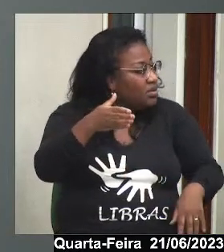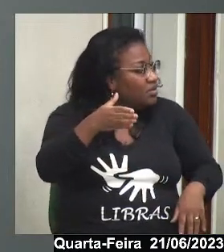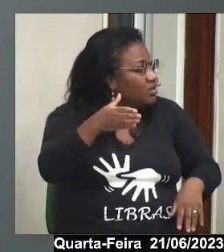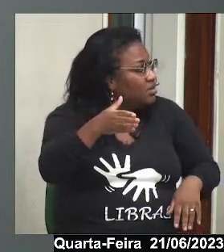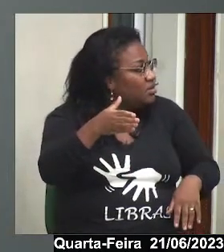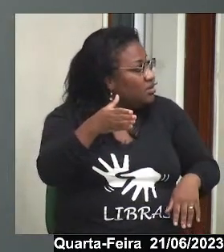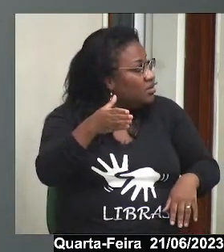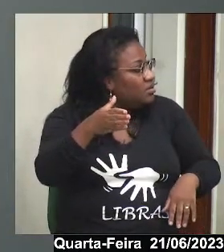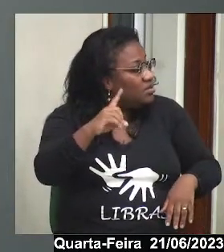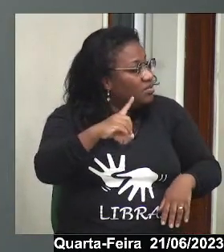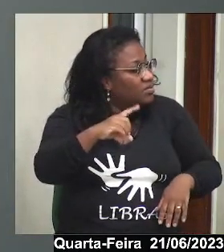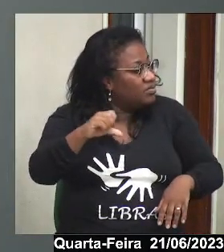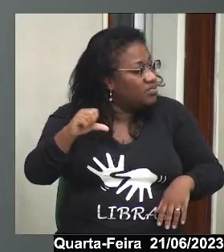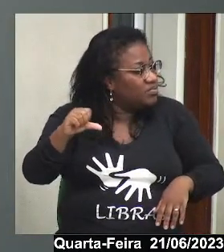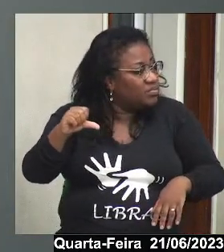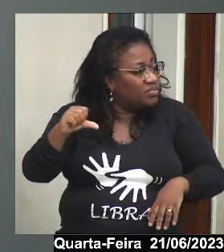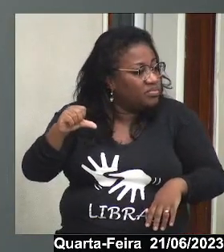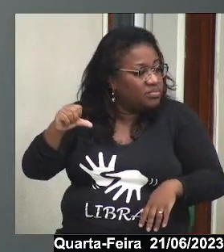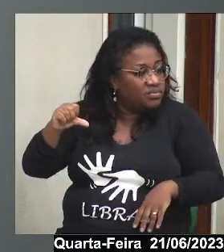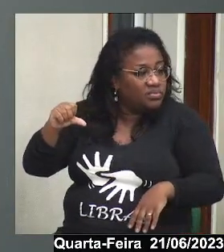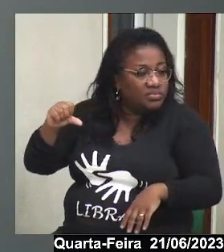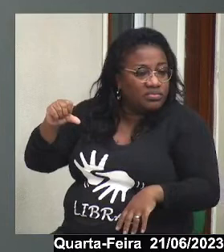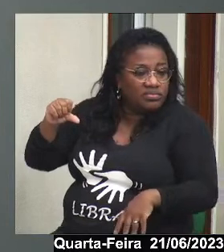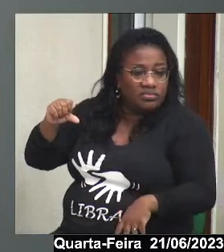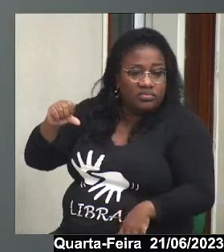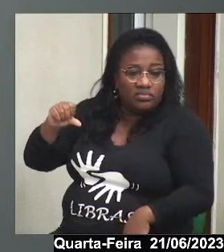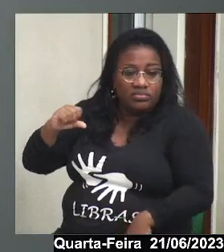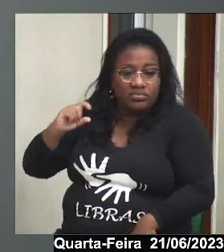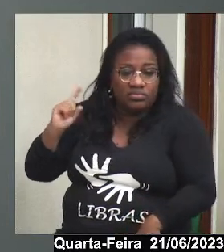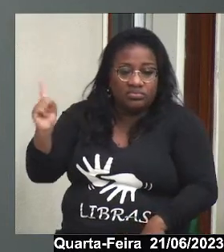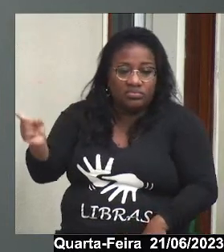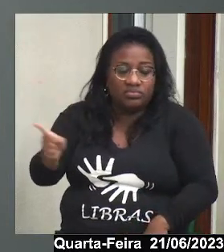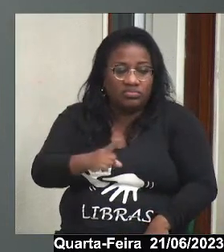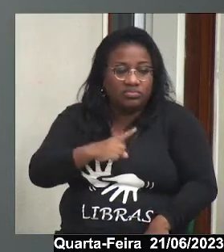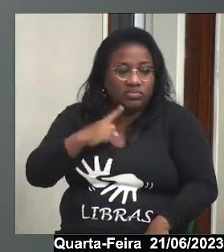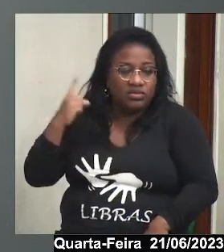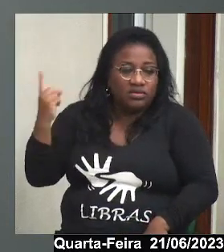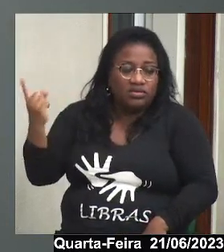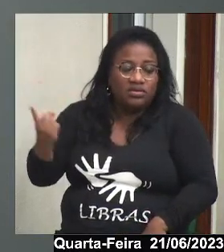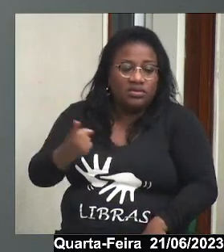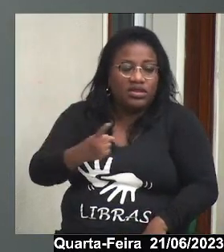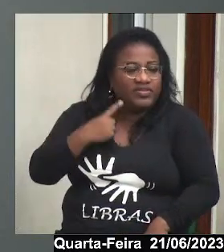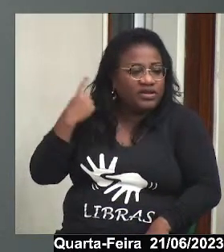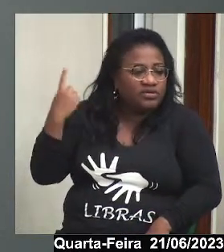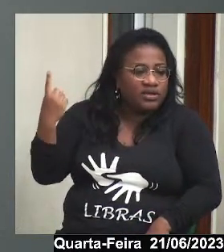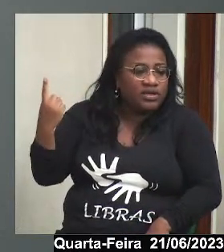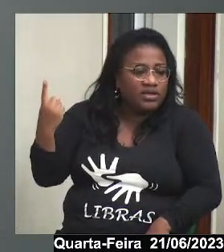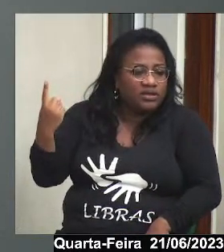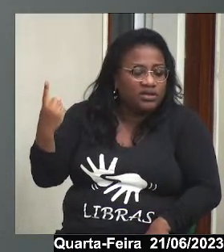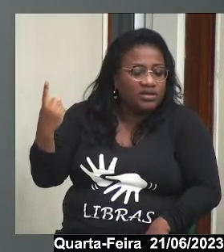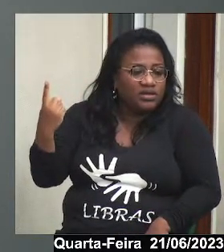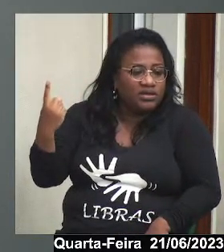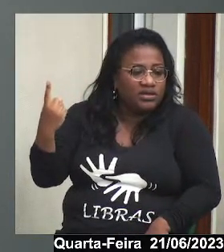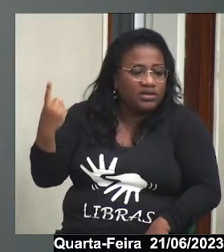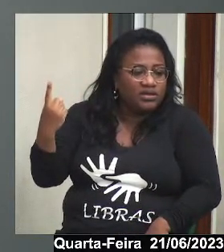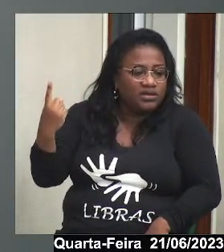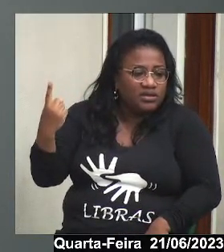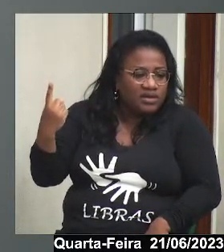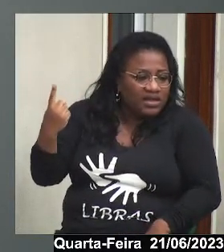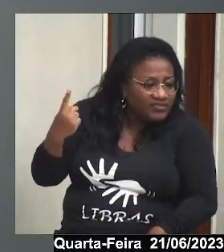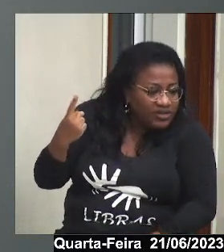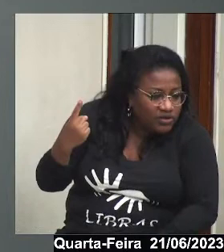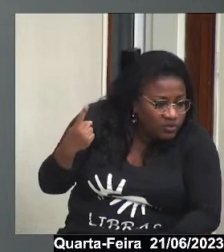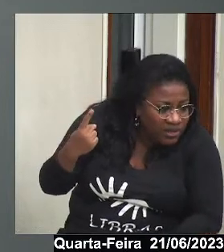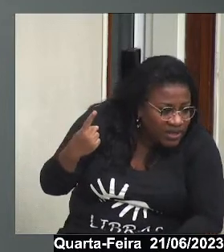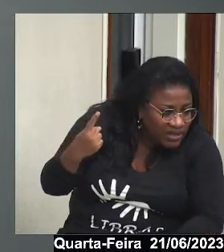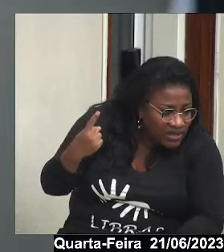19 de junho, recentemente, mais uma vez na região ali, na rua do Ecologista João Ramos, mas agora no condomínio Jardim dos